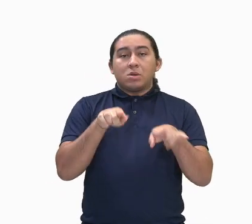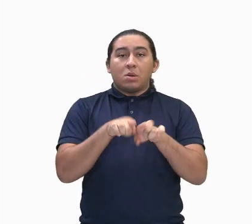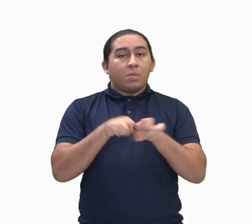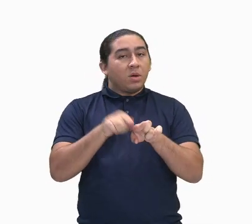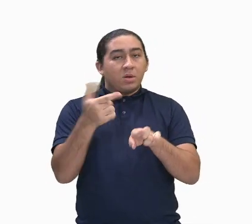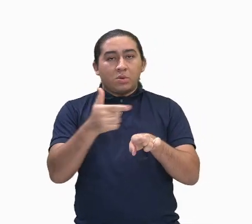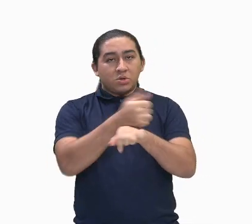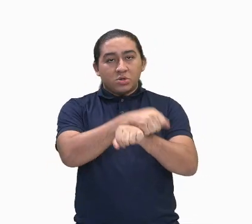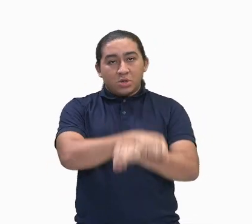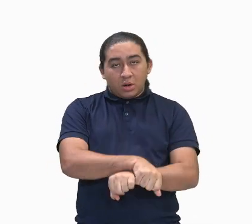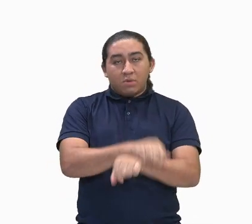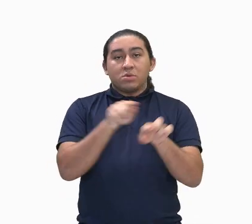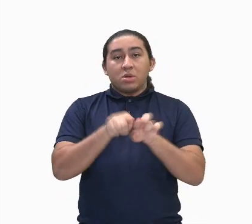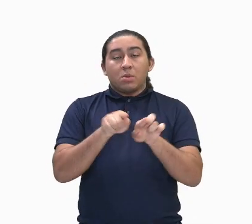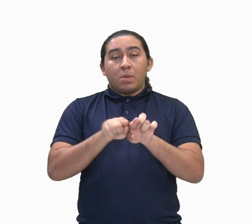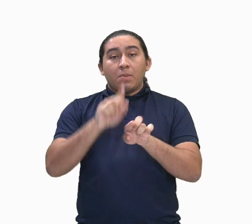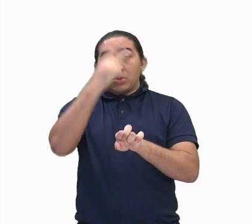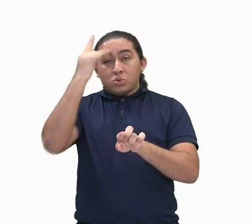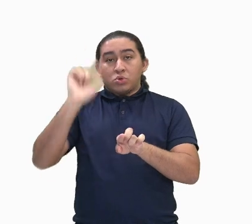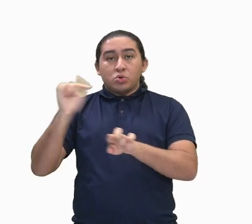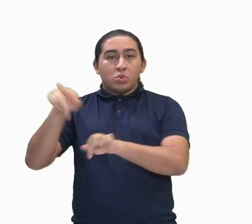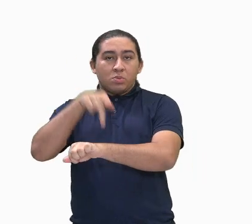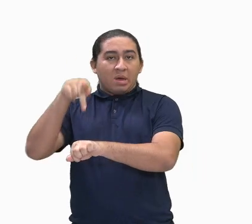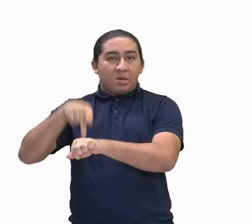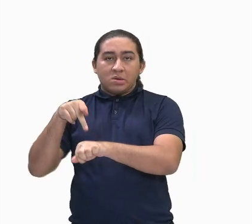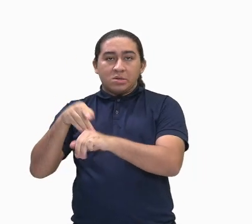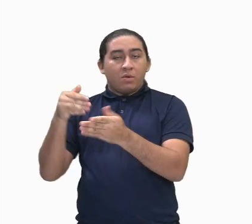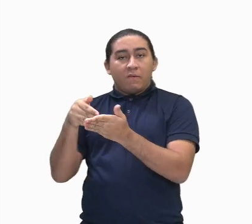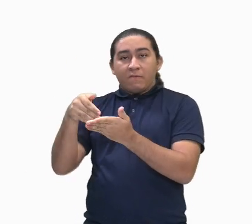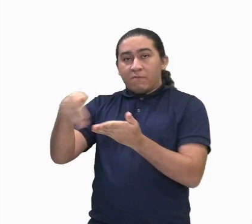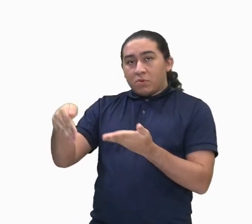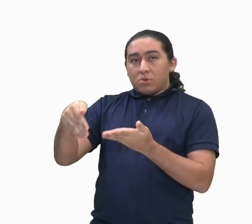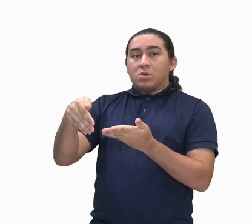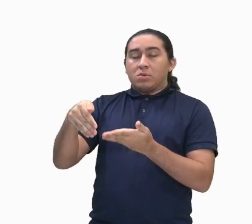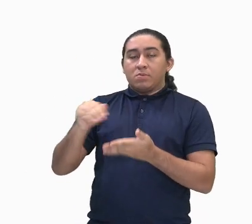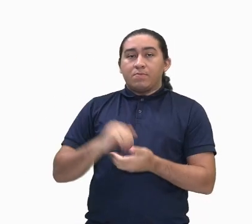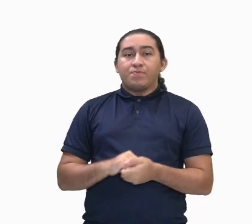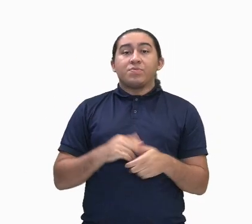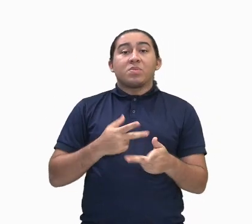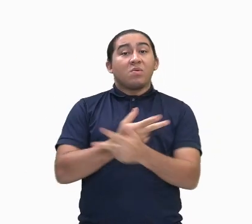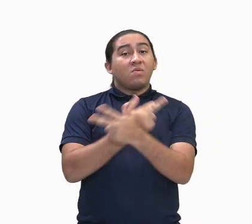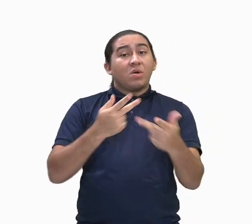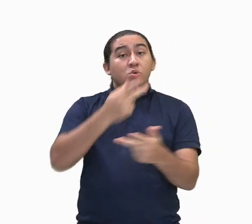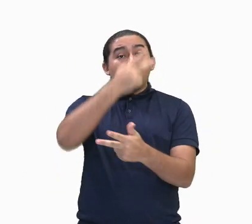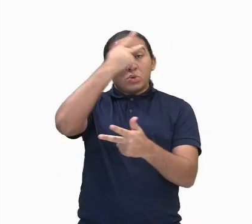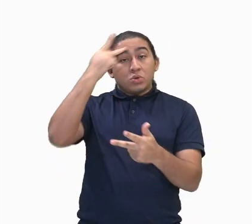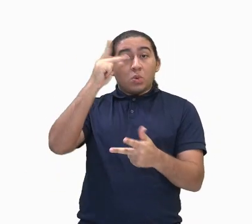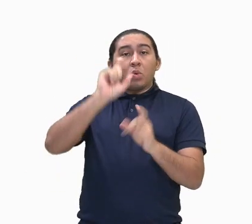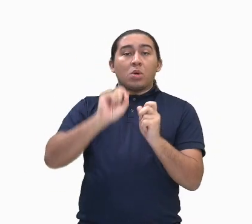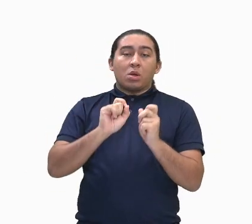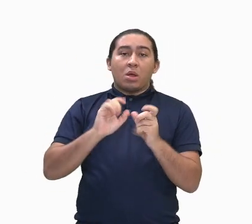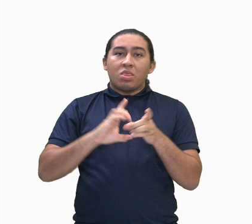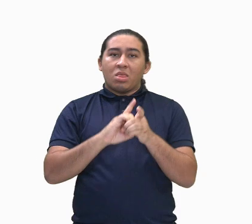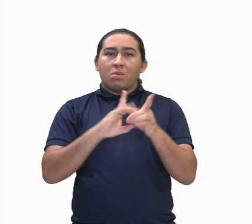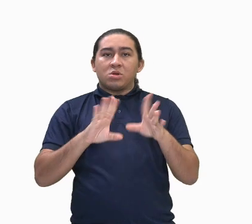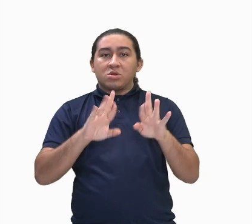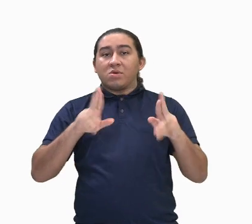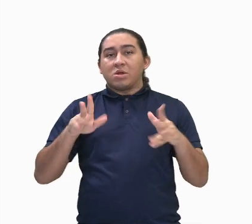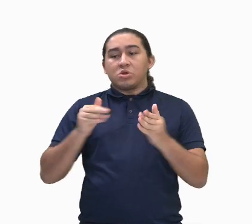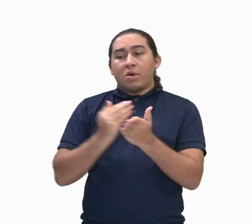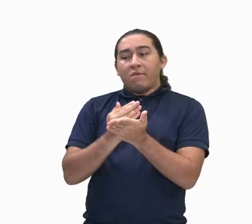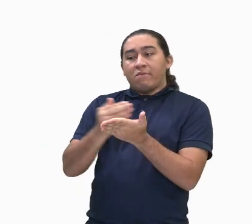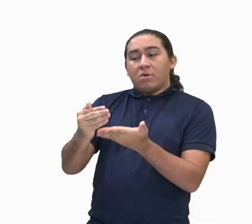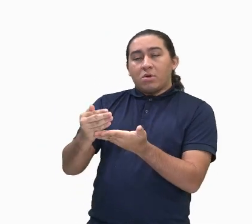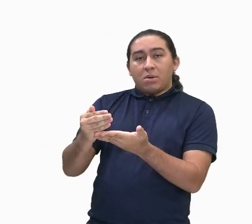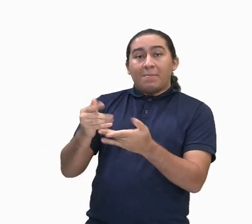escravos, estrangeiros, menores de idade, né? Então, uma série de pessoas estava totalmente fora. Mas, como diz o